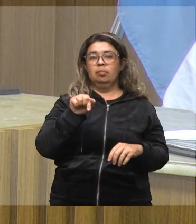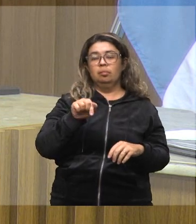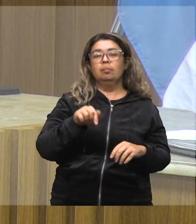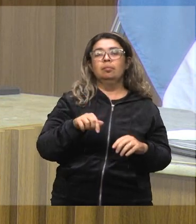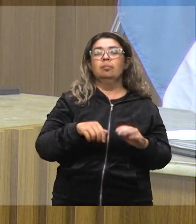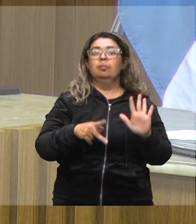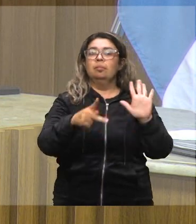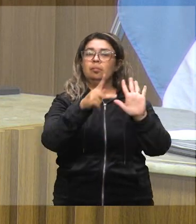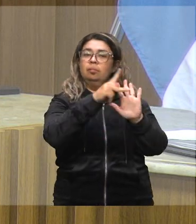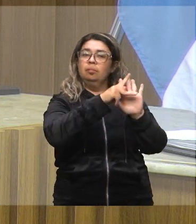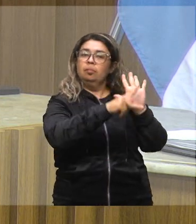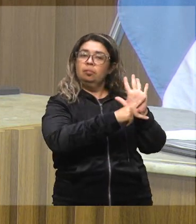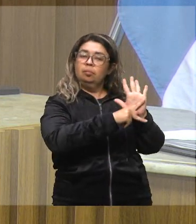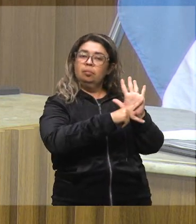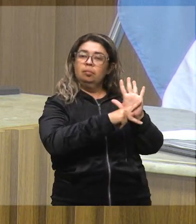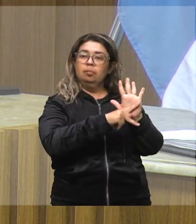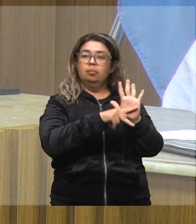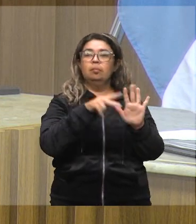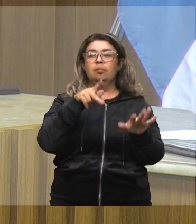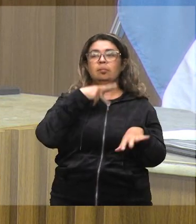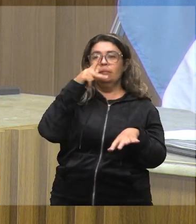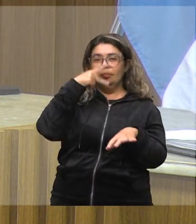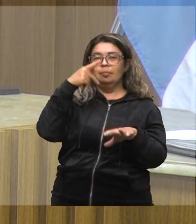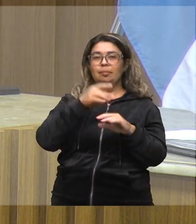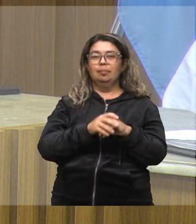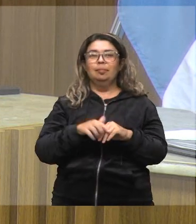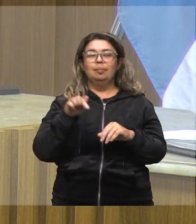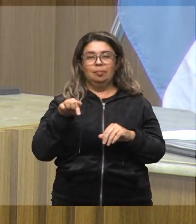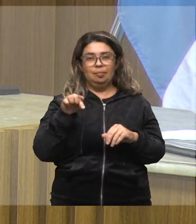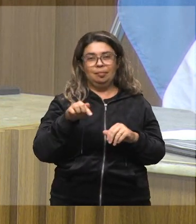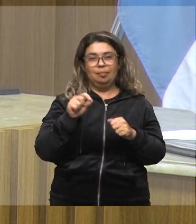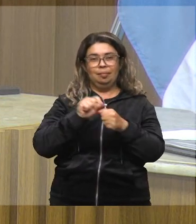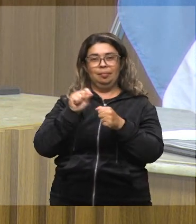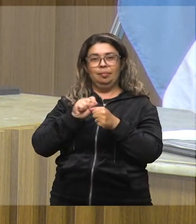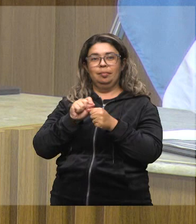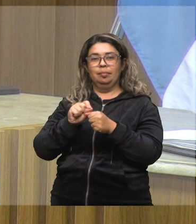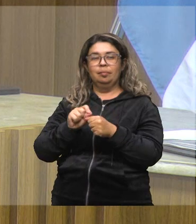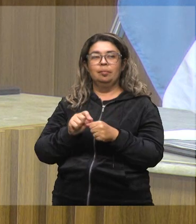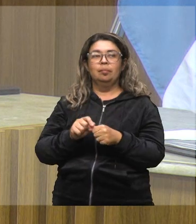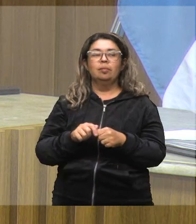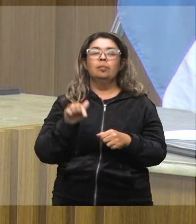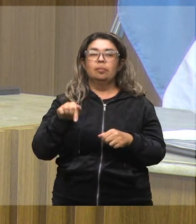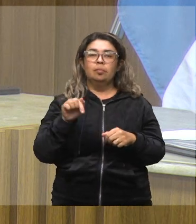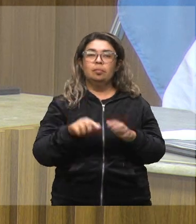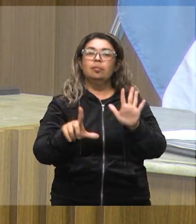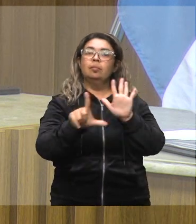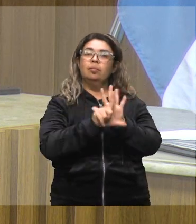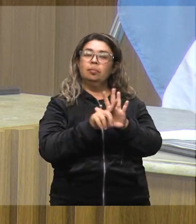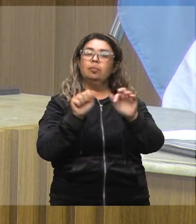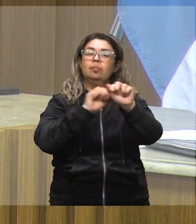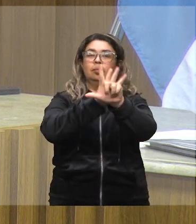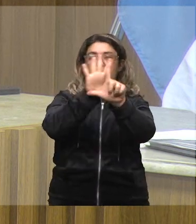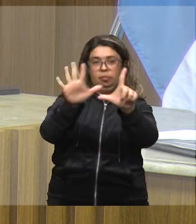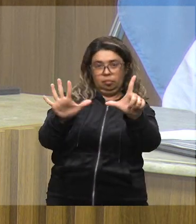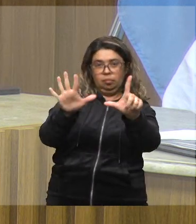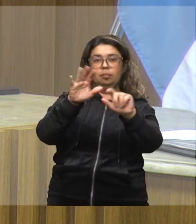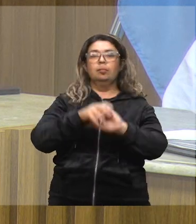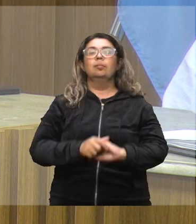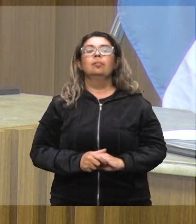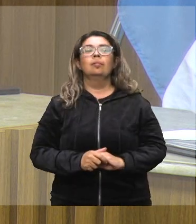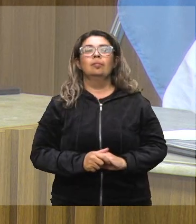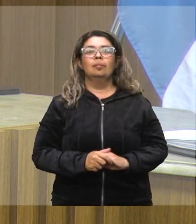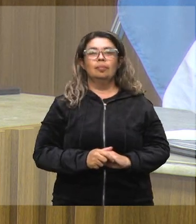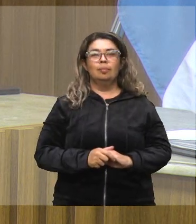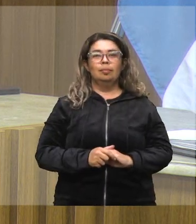gente vai obrigar que o prefeito dê publicidade, garantindo aí a efetivação do princípio constitucional da publicidade, da transparência e